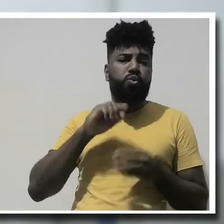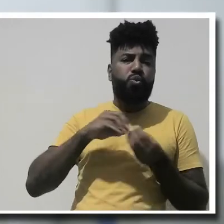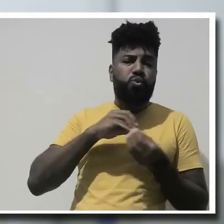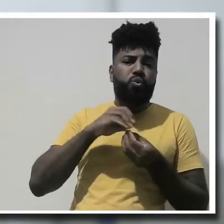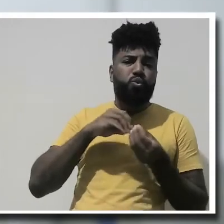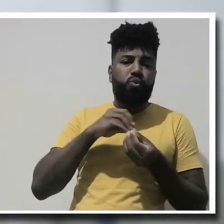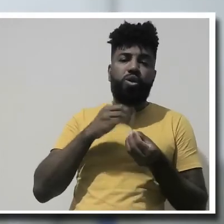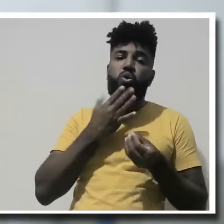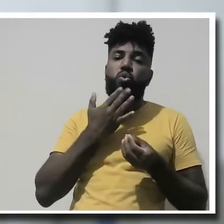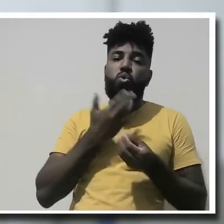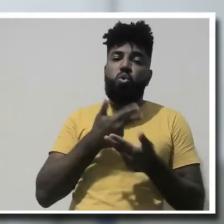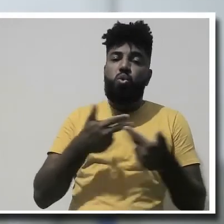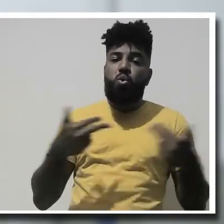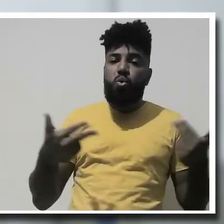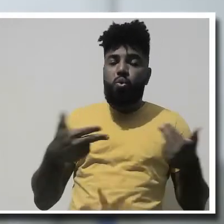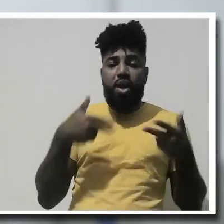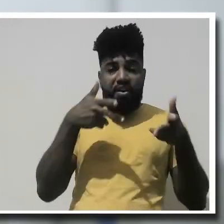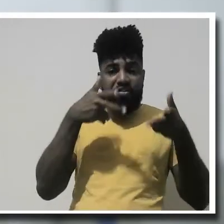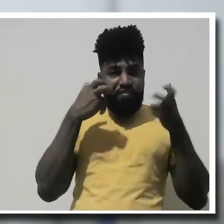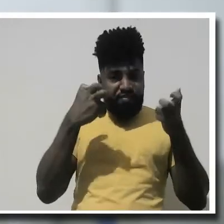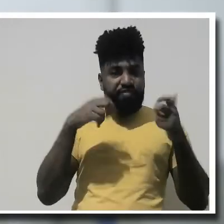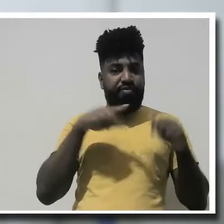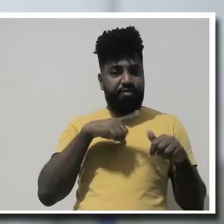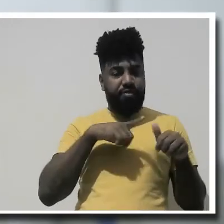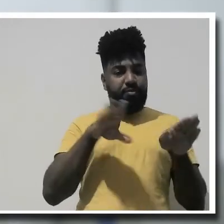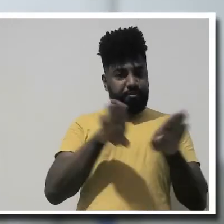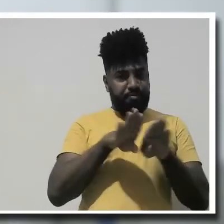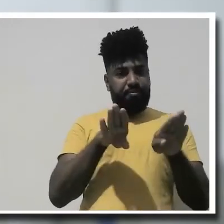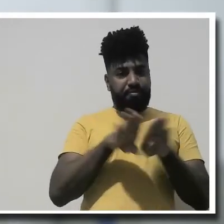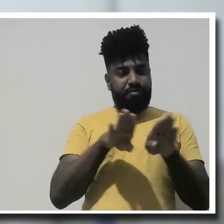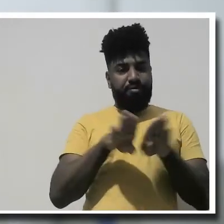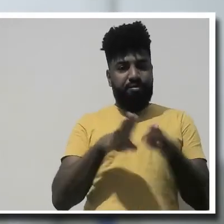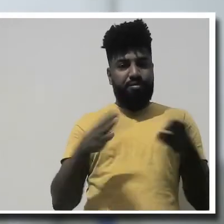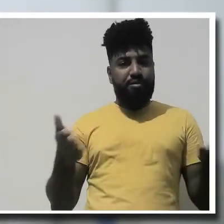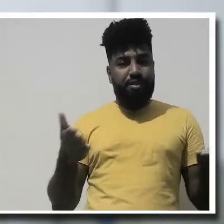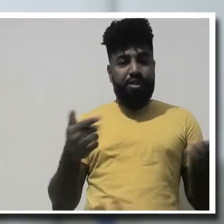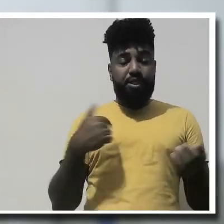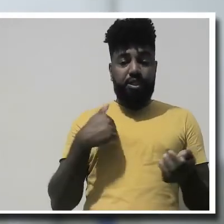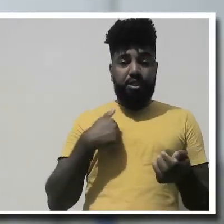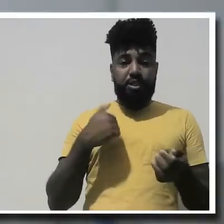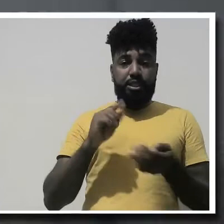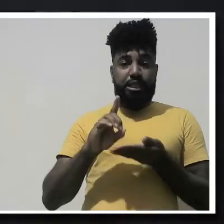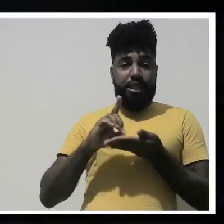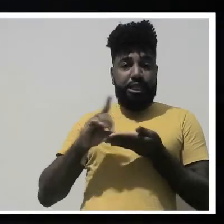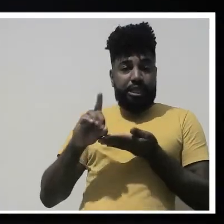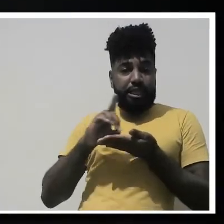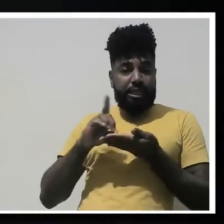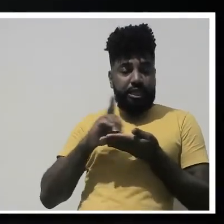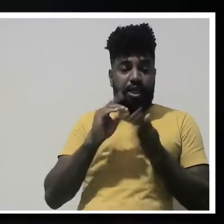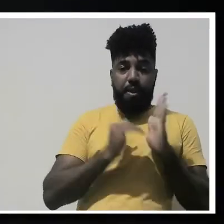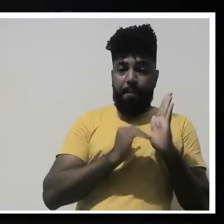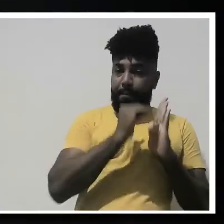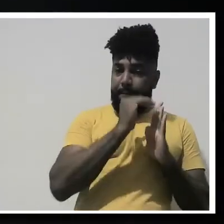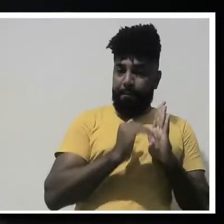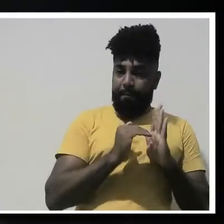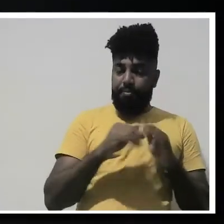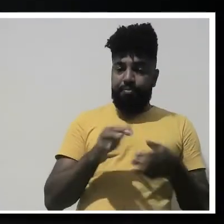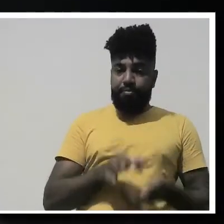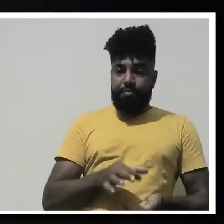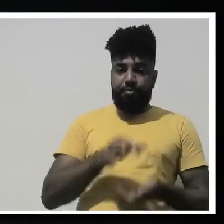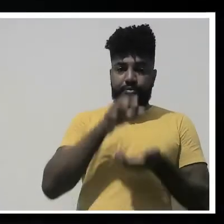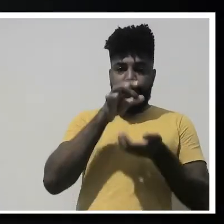de impurezas e essas impurezas são coloridas. E aqui dá para ver um pouquinho delas. Olha, para nós fazermos a medida da densidade, nós